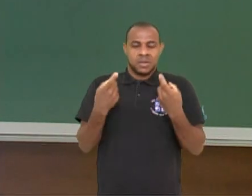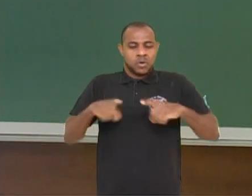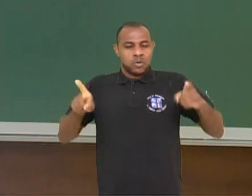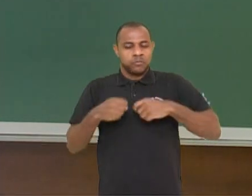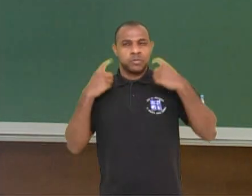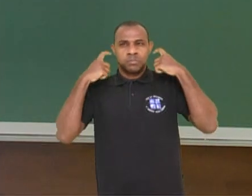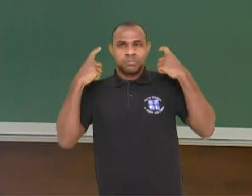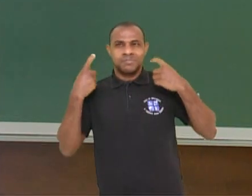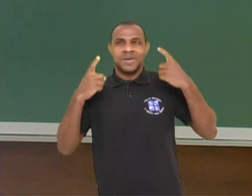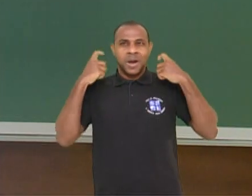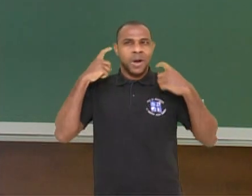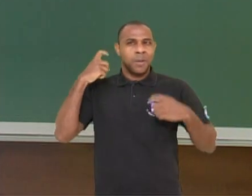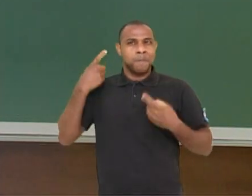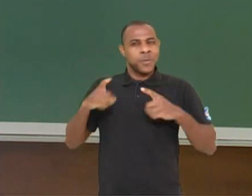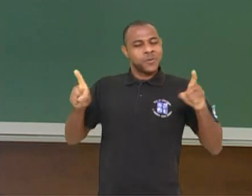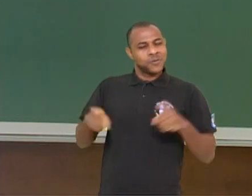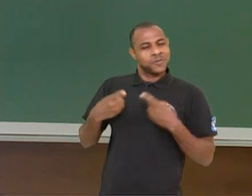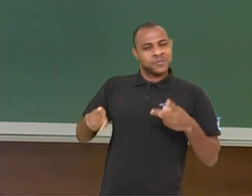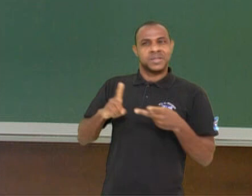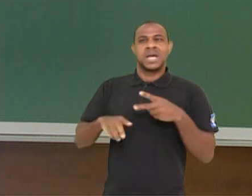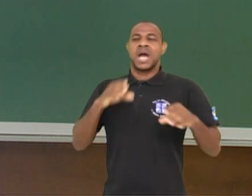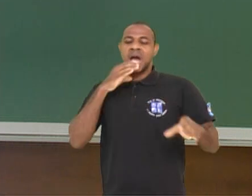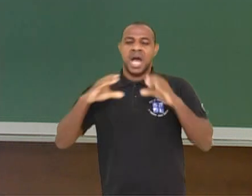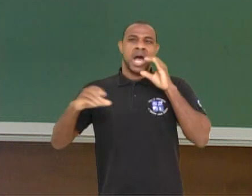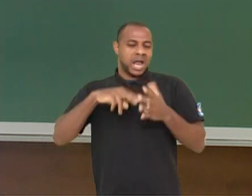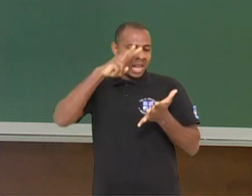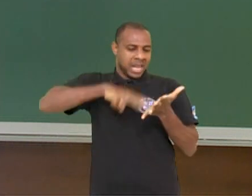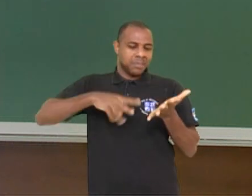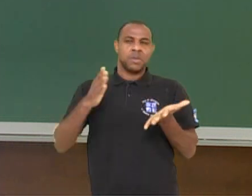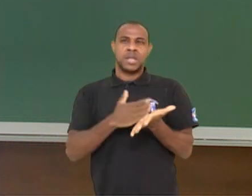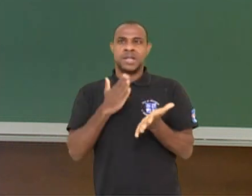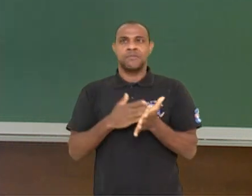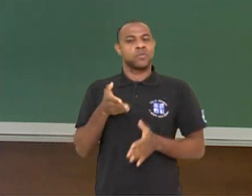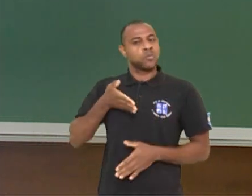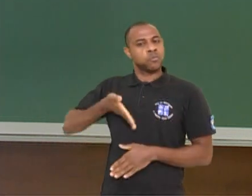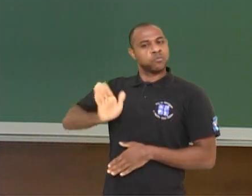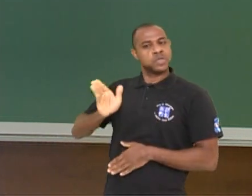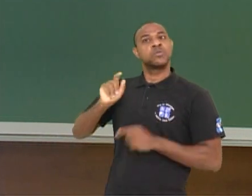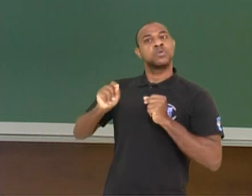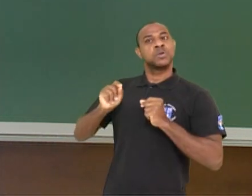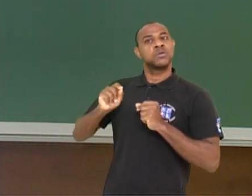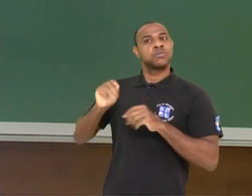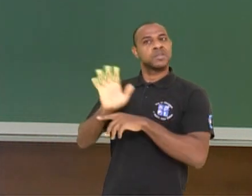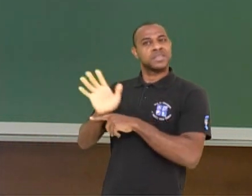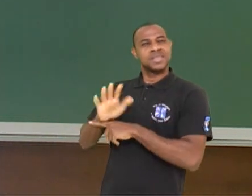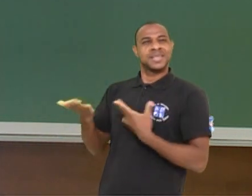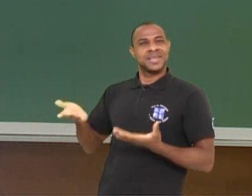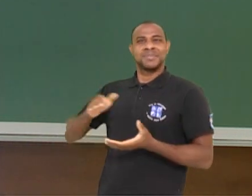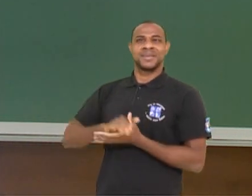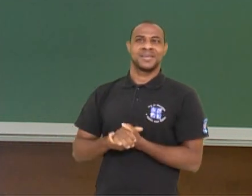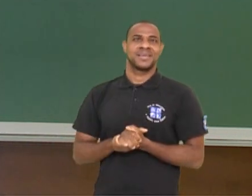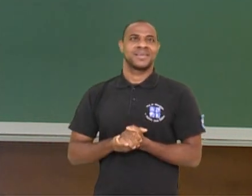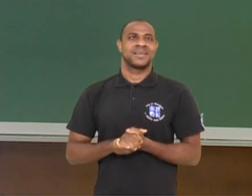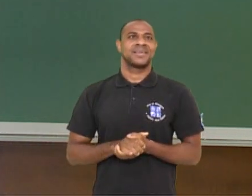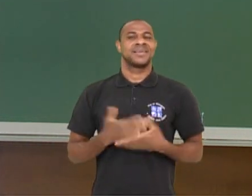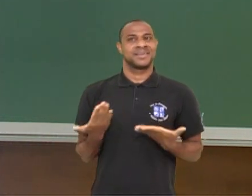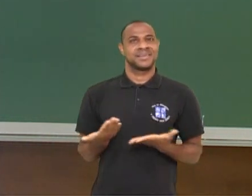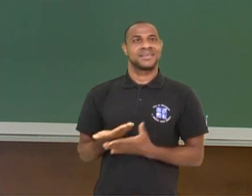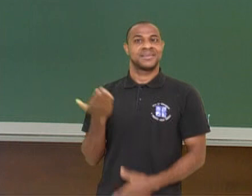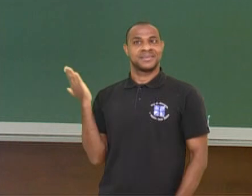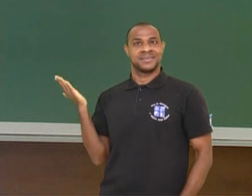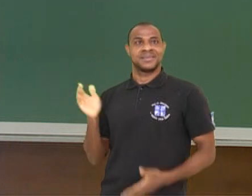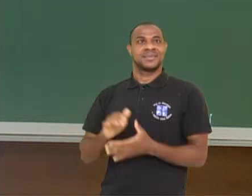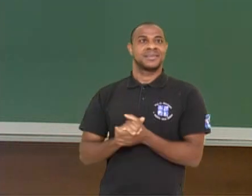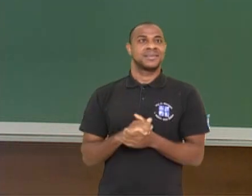música, cantando, lendo um livro, indo ao cinema. Claro, nesse caso aqui, se for só em drive-in.